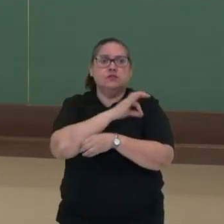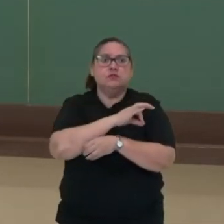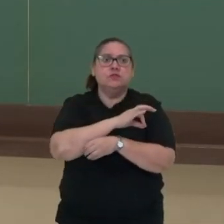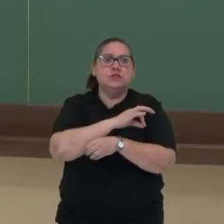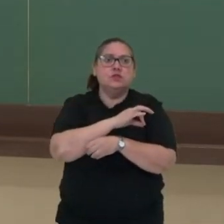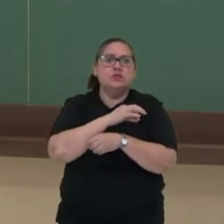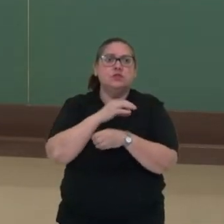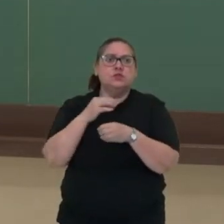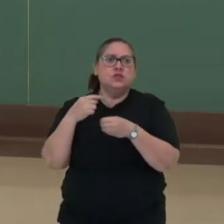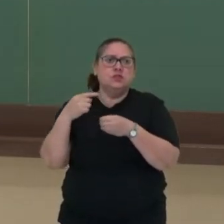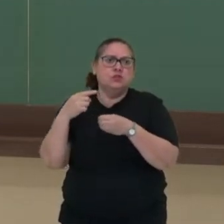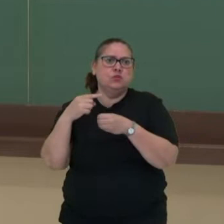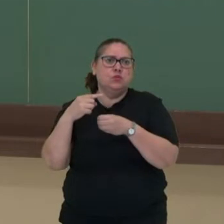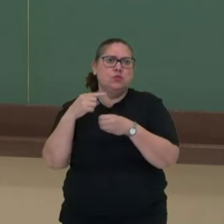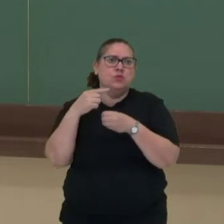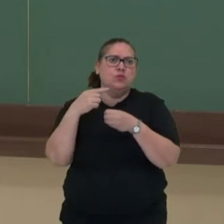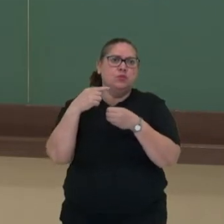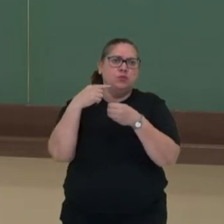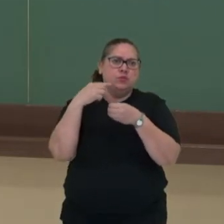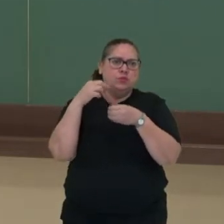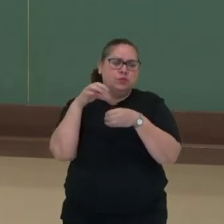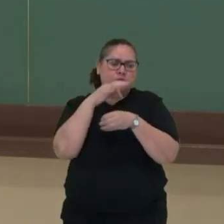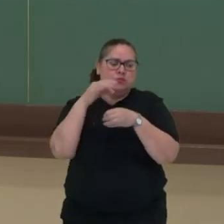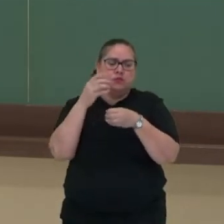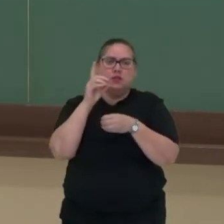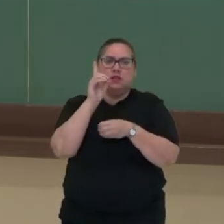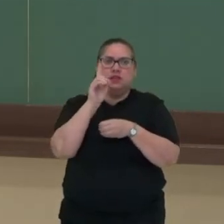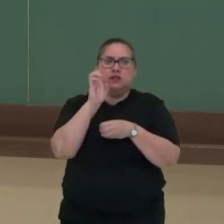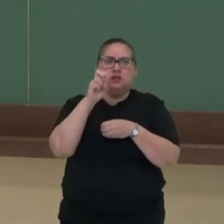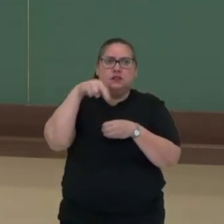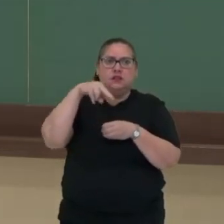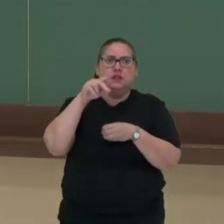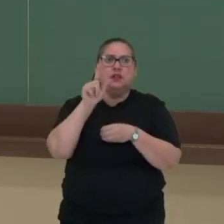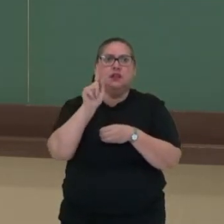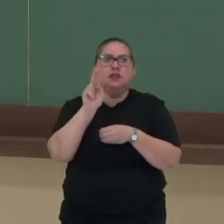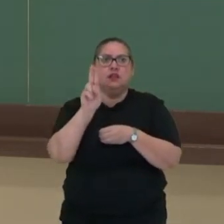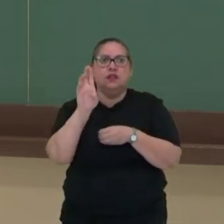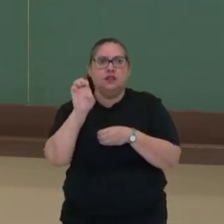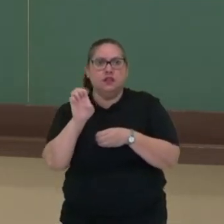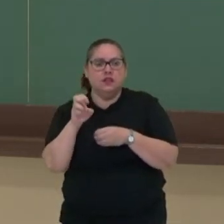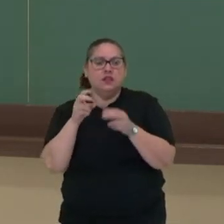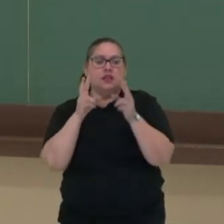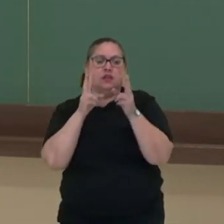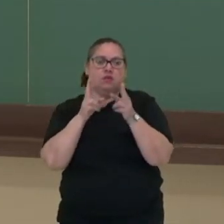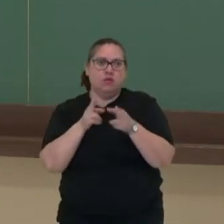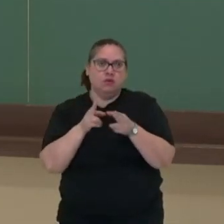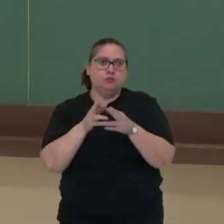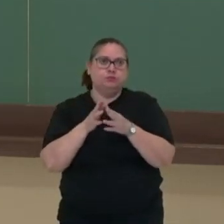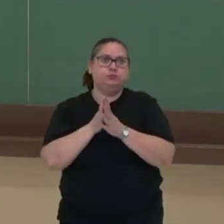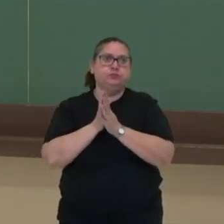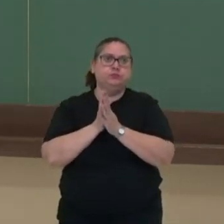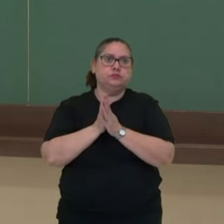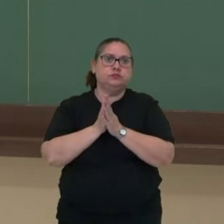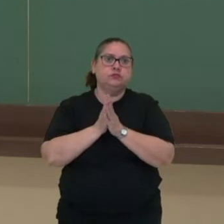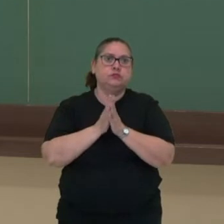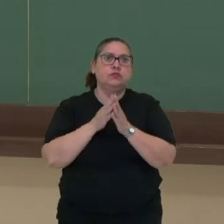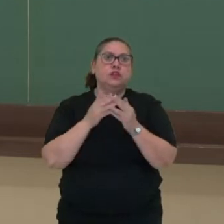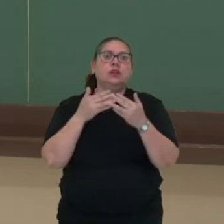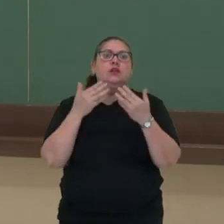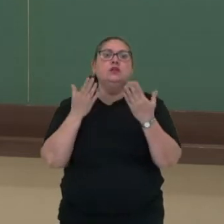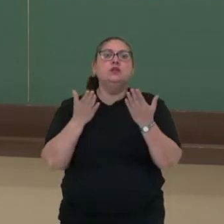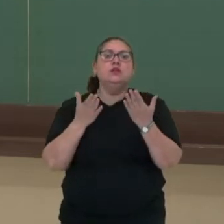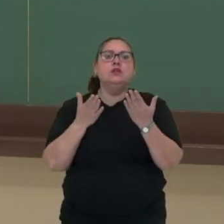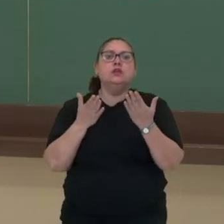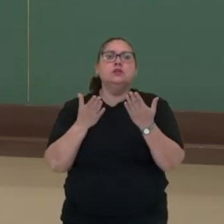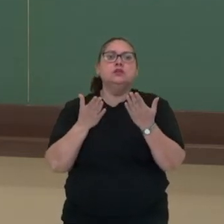aegypti, que vocês já devem ter ouvido falar, que é o mesmo mosquito da dengue. Quais são